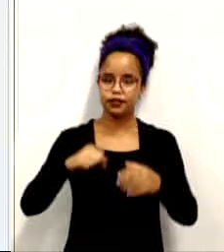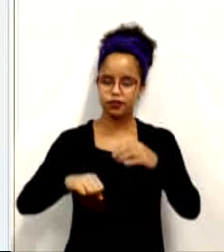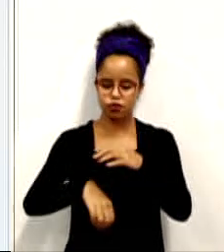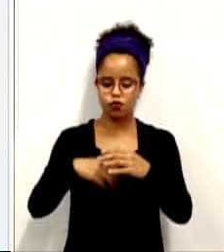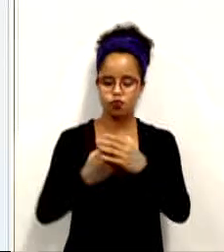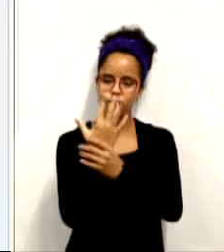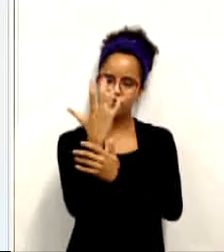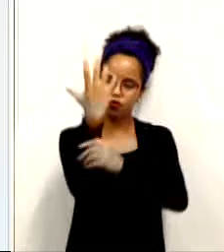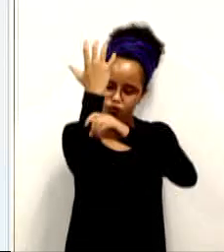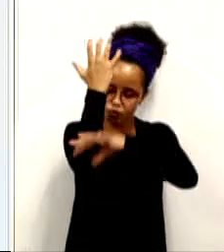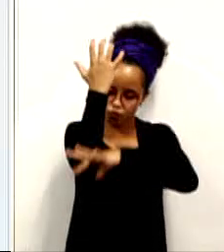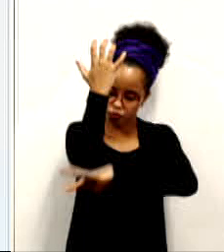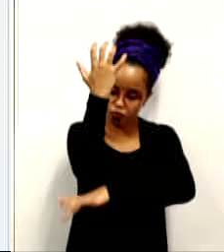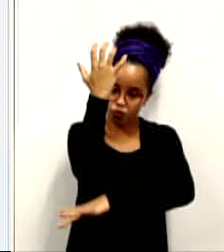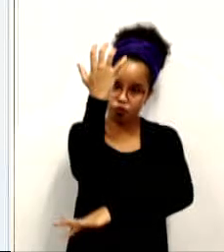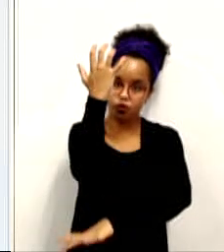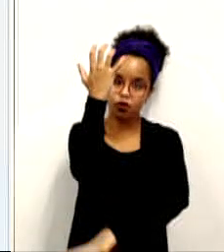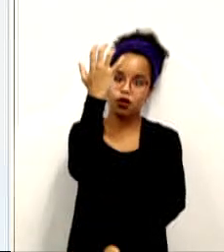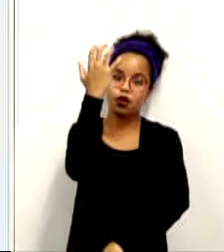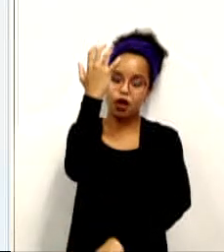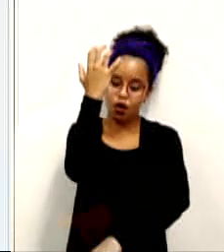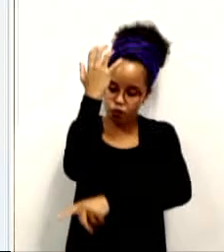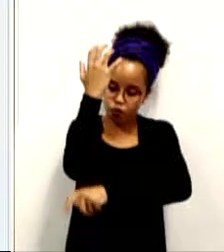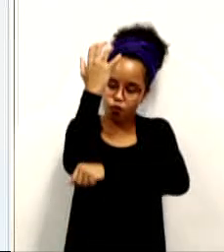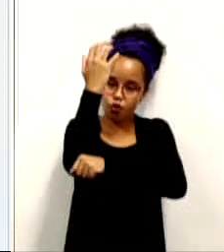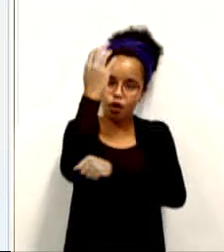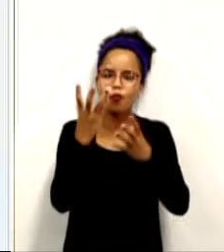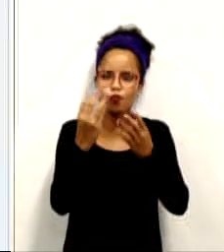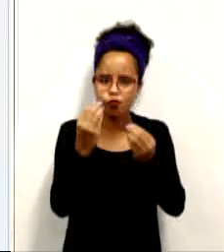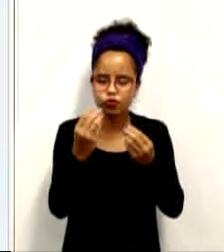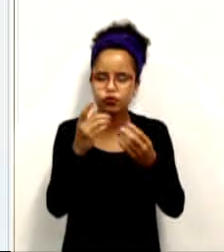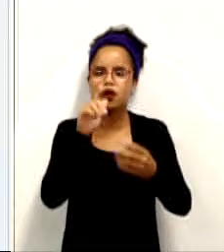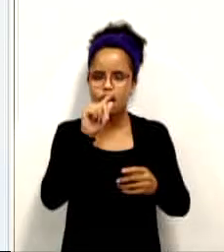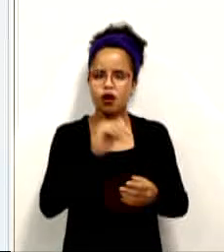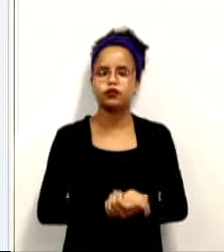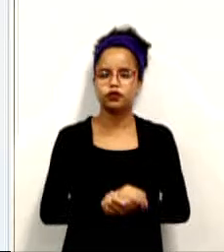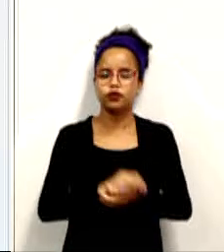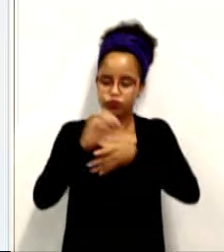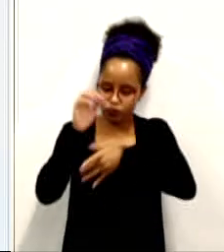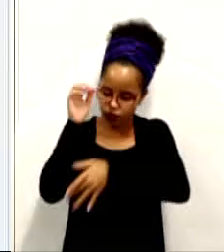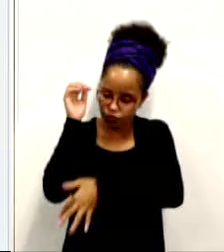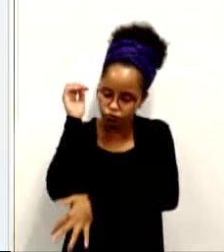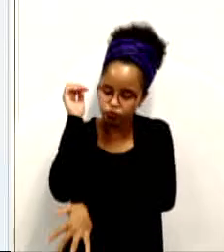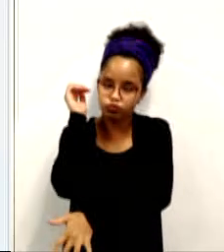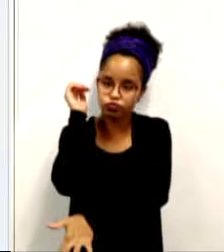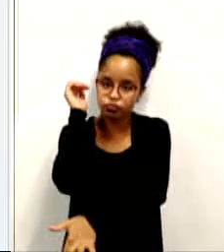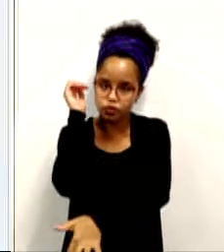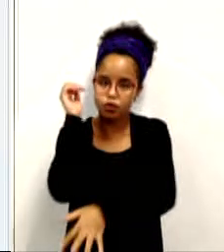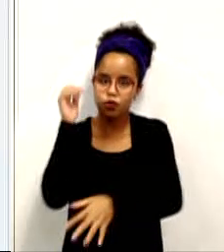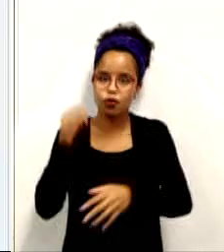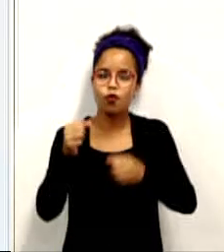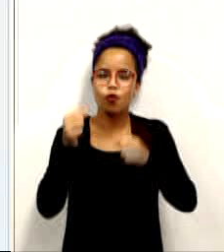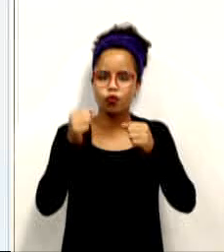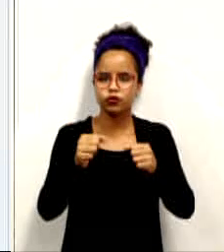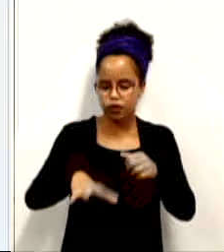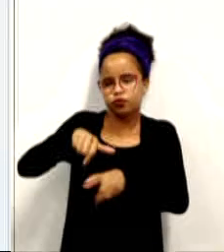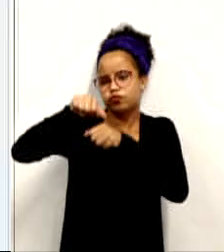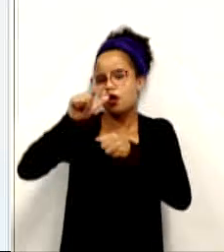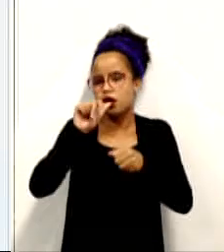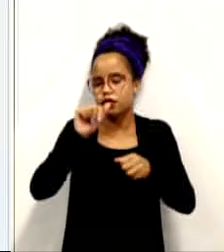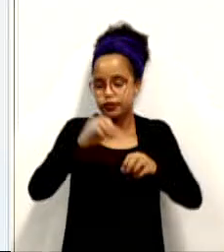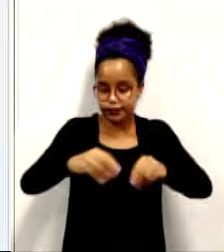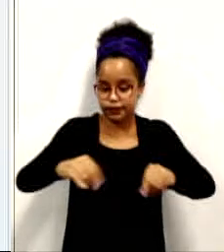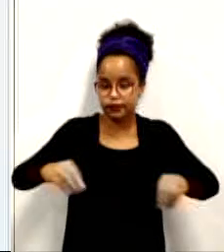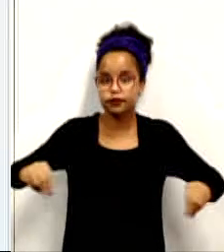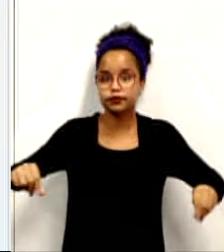água e nutrientes. Olha só, uma raiz muito grande, né, ela vai absorver, tirar mais nutrientes da